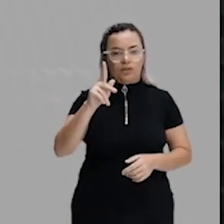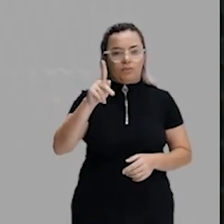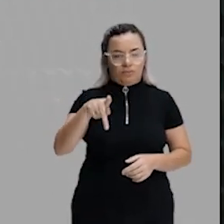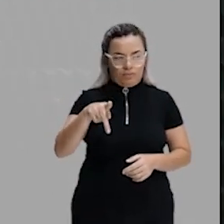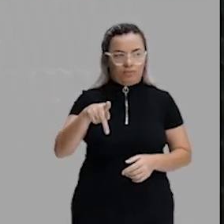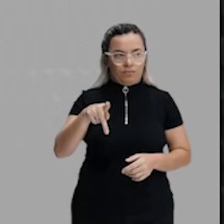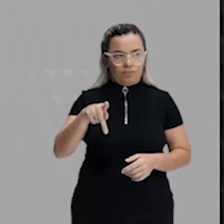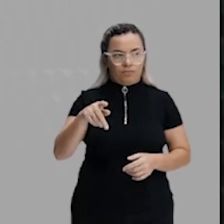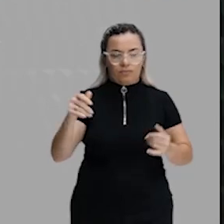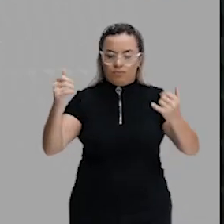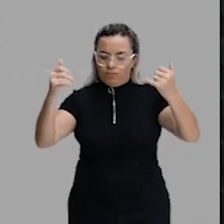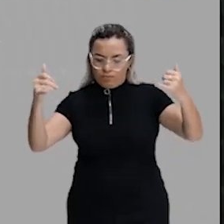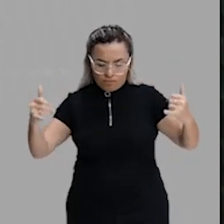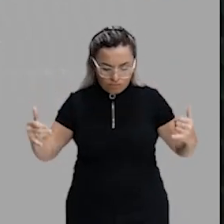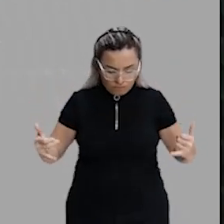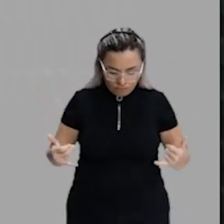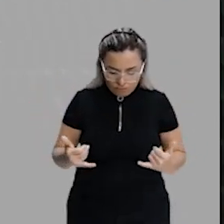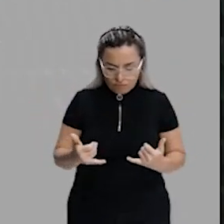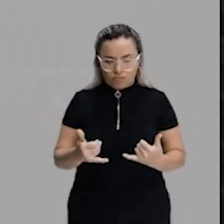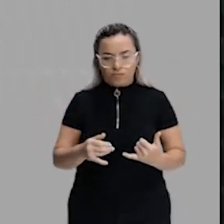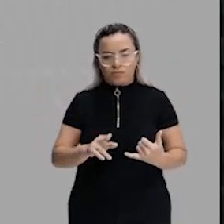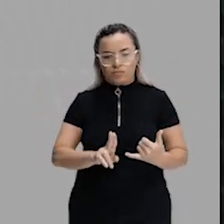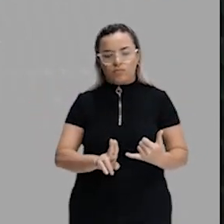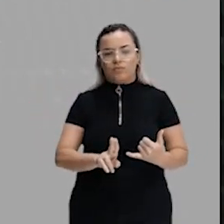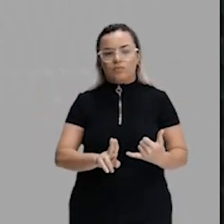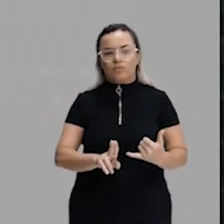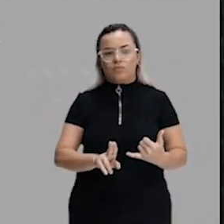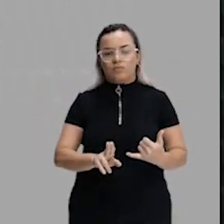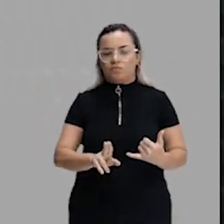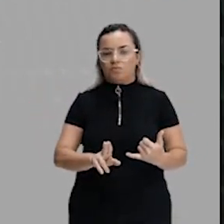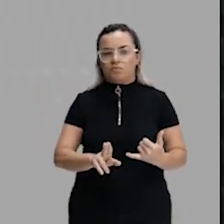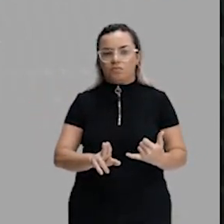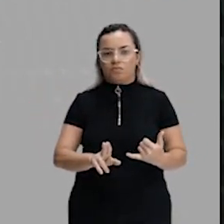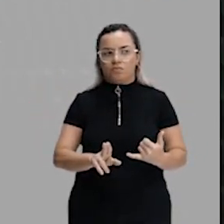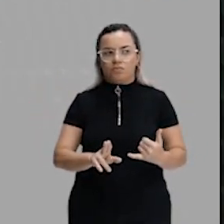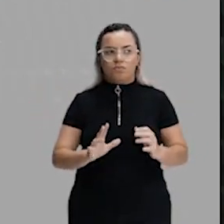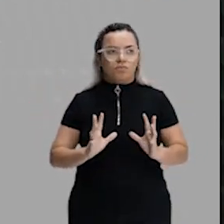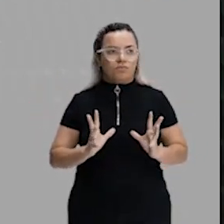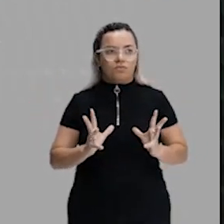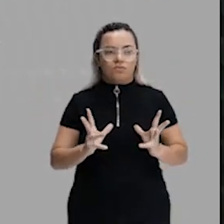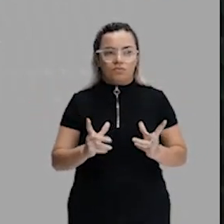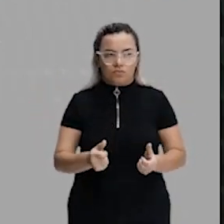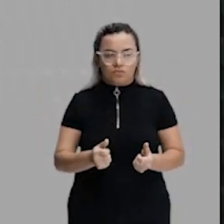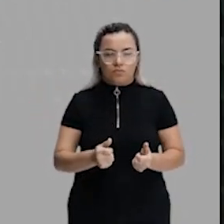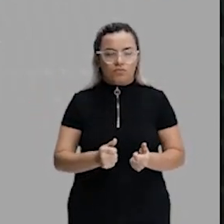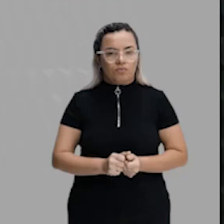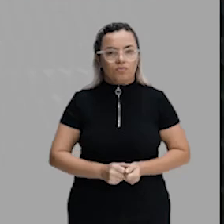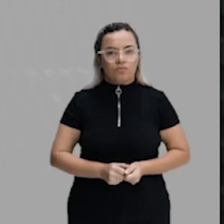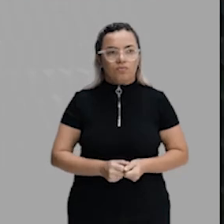DDP pelos mesmos pontos. Ok? Então, eu tenho a DDP